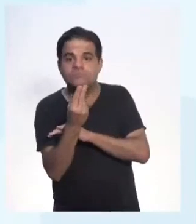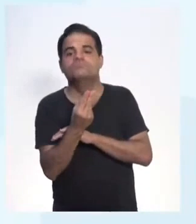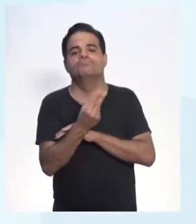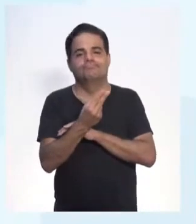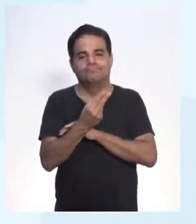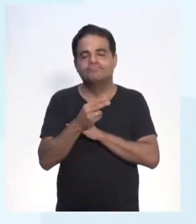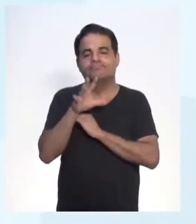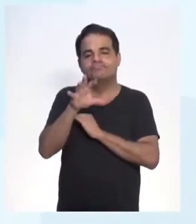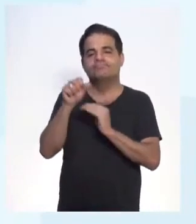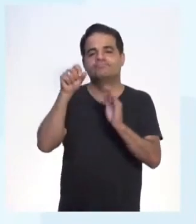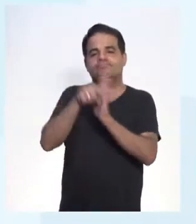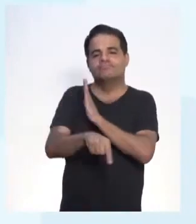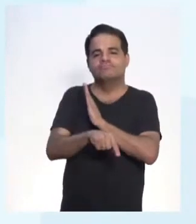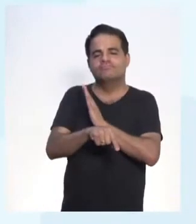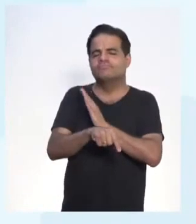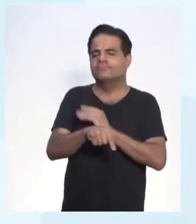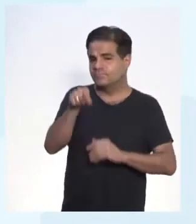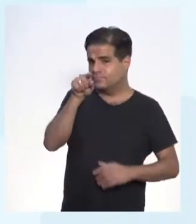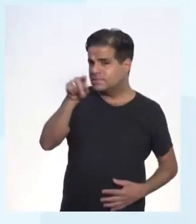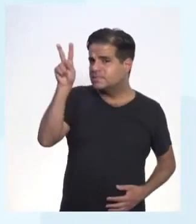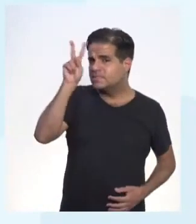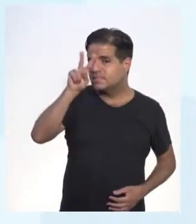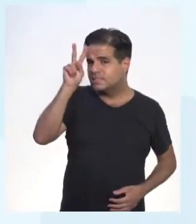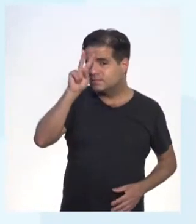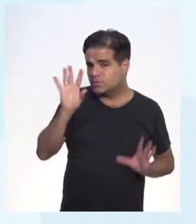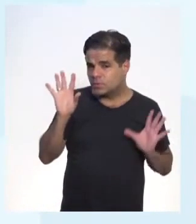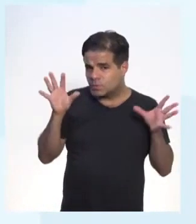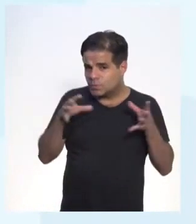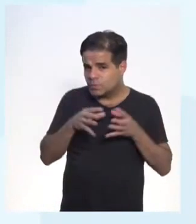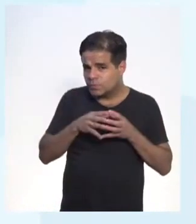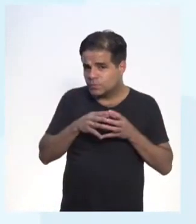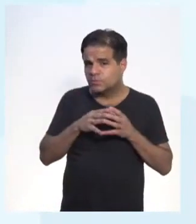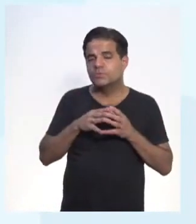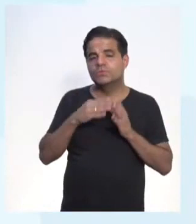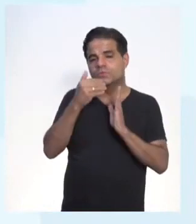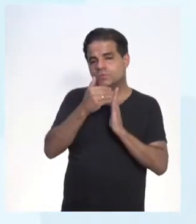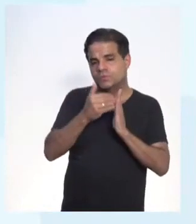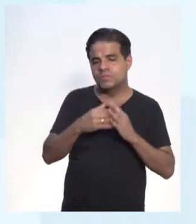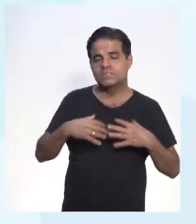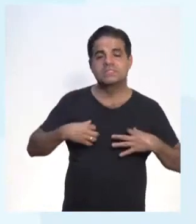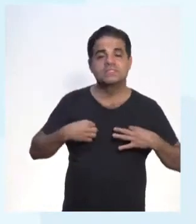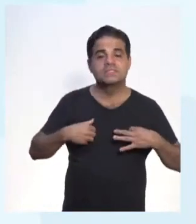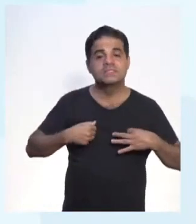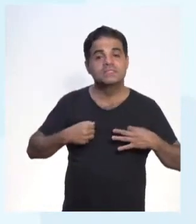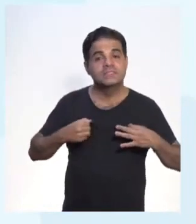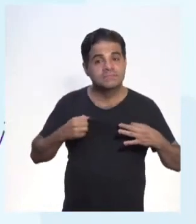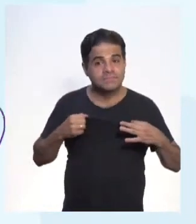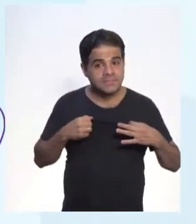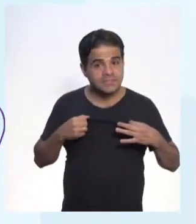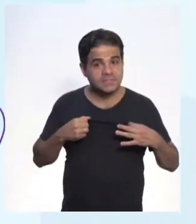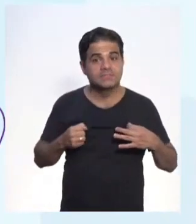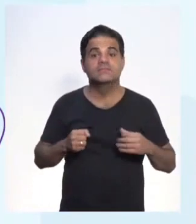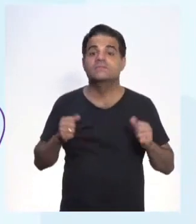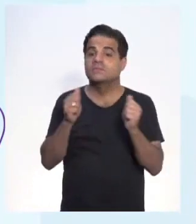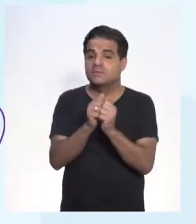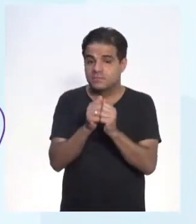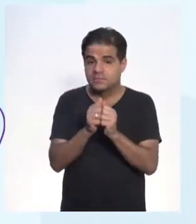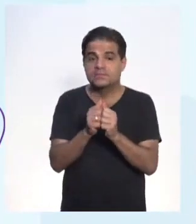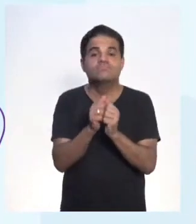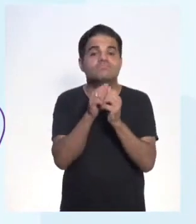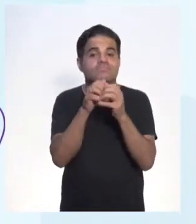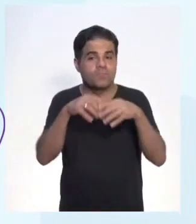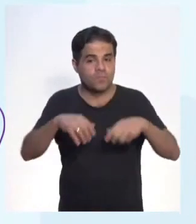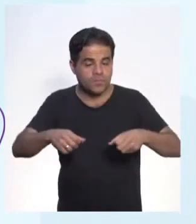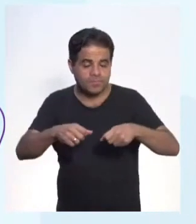nós pegamos, você vai lembrar, o conjunto das camisetas, o conjunto